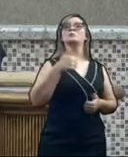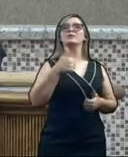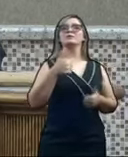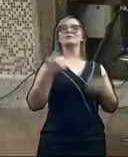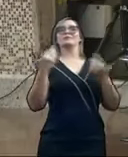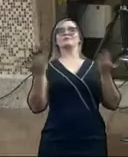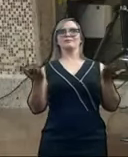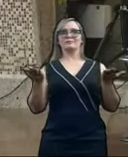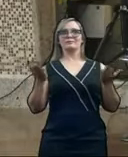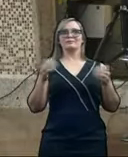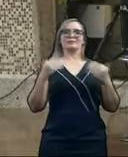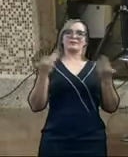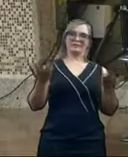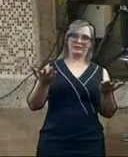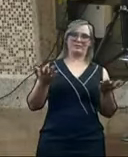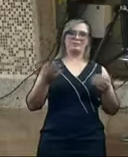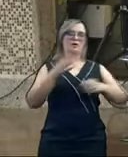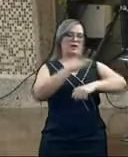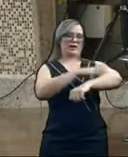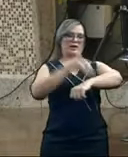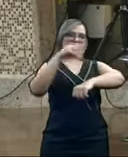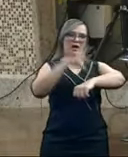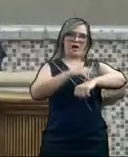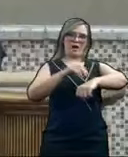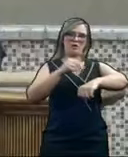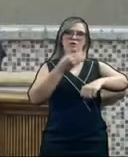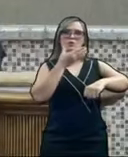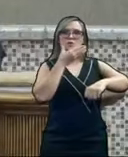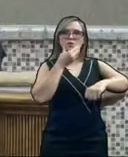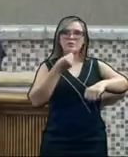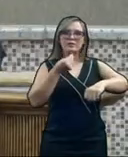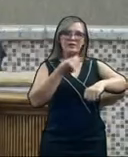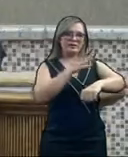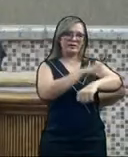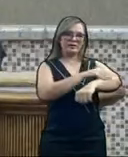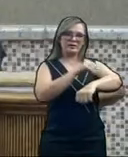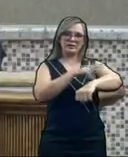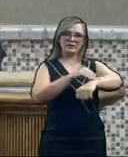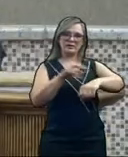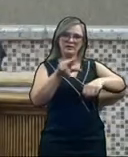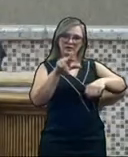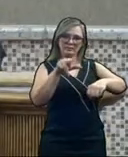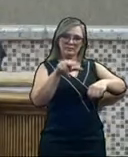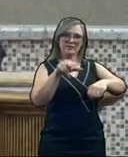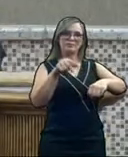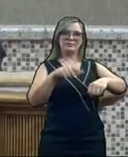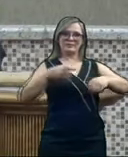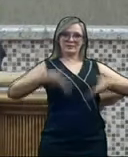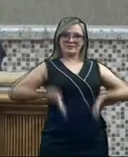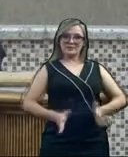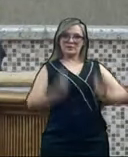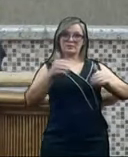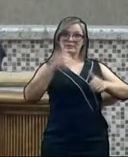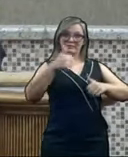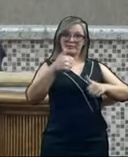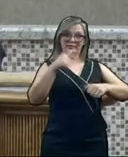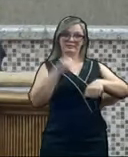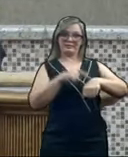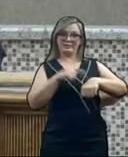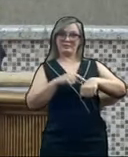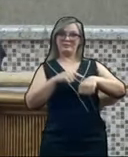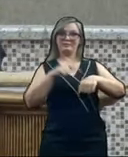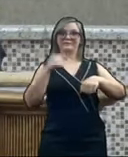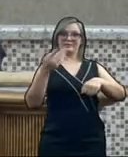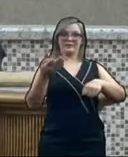família aí vem alguém diz olho menor Deus pegue Paulo menor vai ser Senhor do maior maior vai ser via